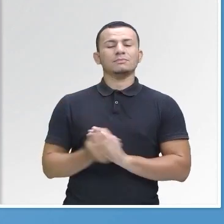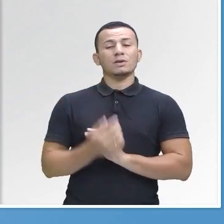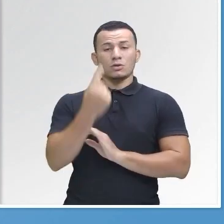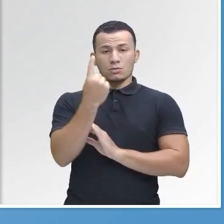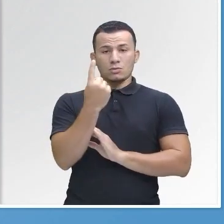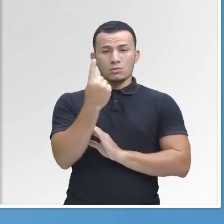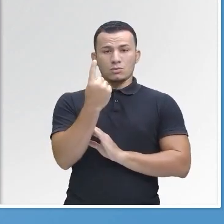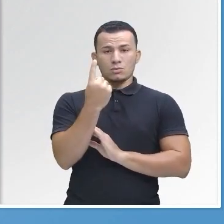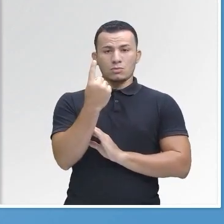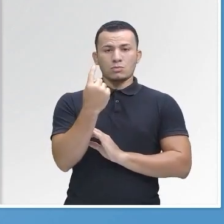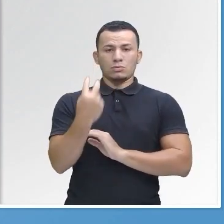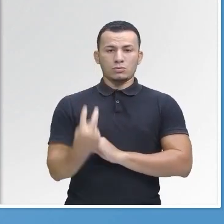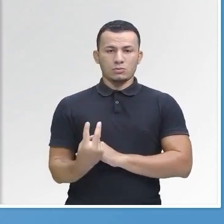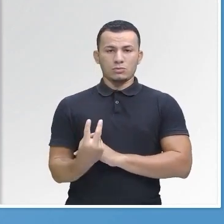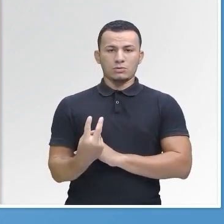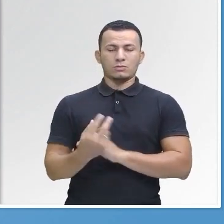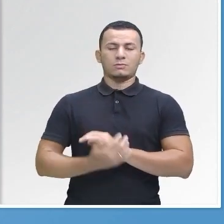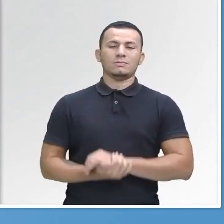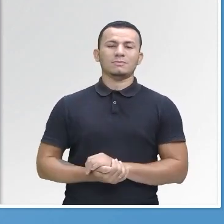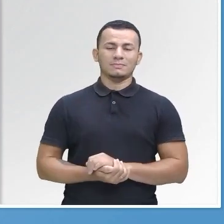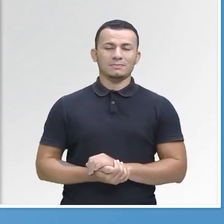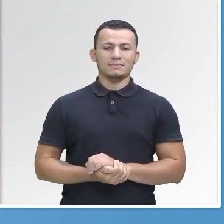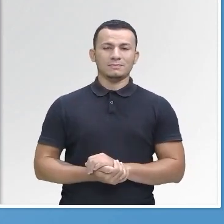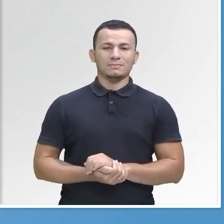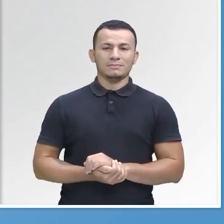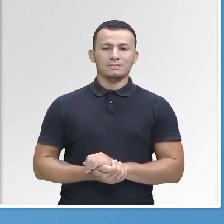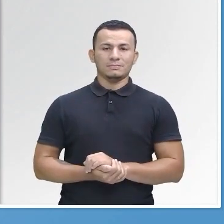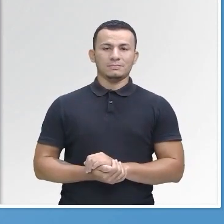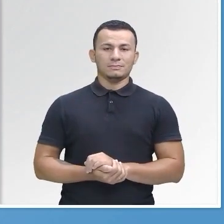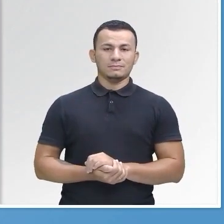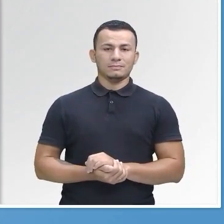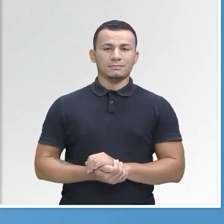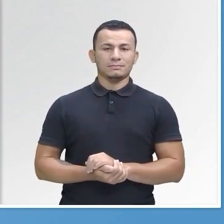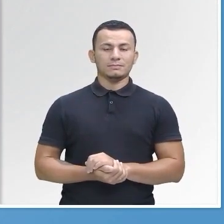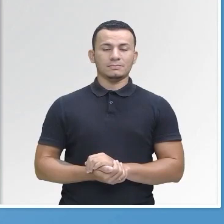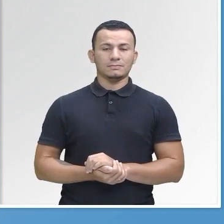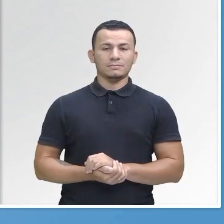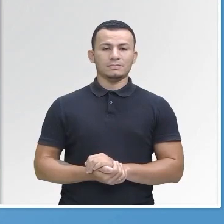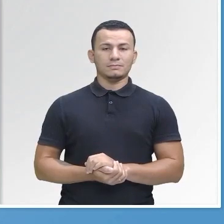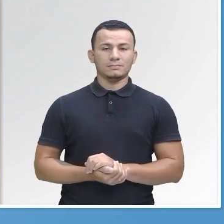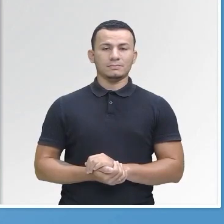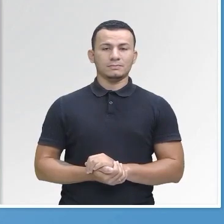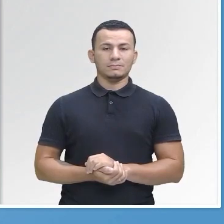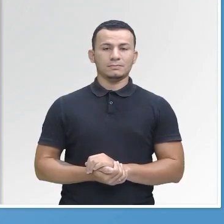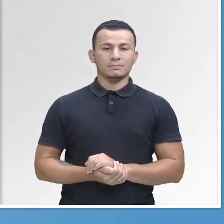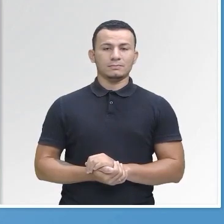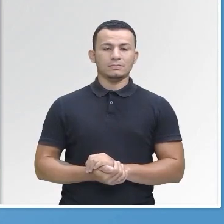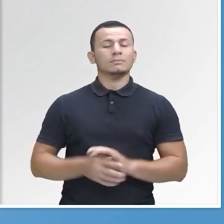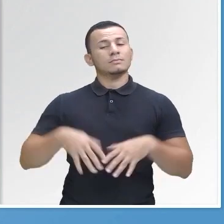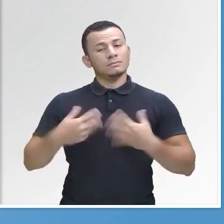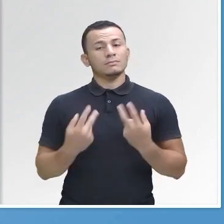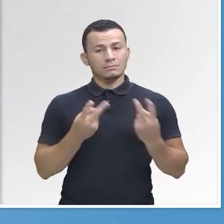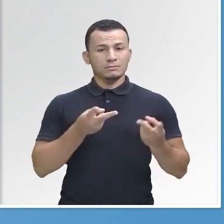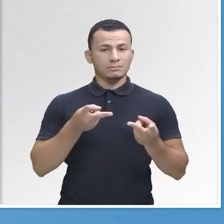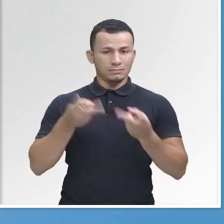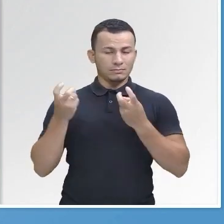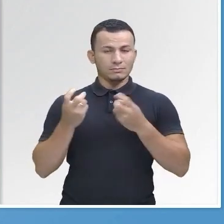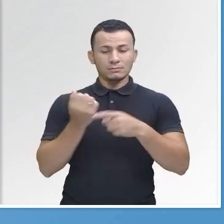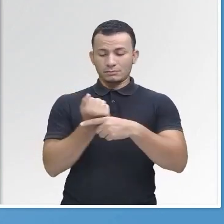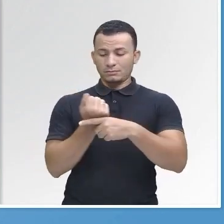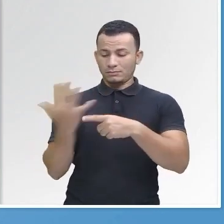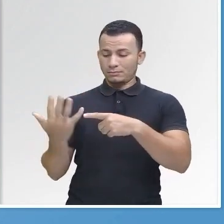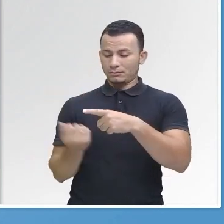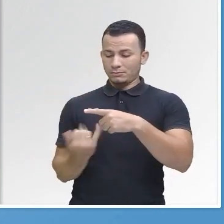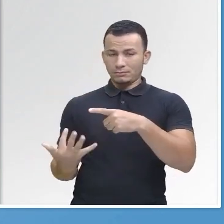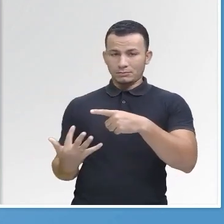sobre 2. Muito bem. Aqui comigo. Bom, então nós vimos o seguinte, que se tratando de frações, quem